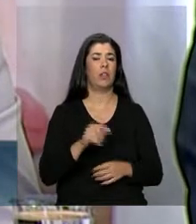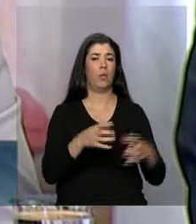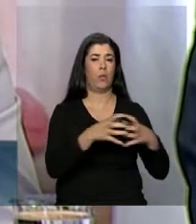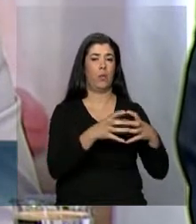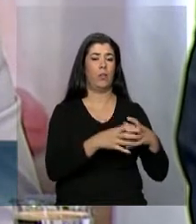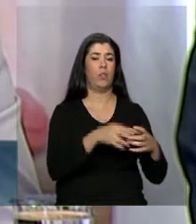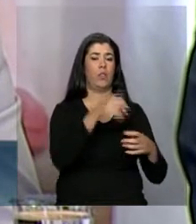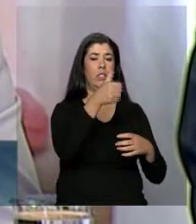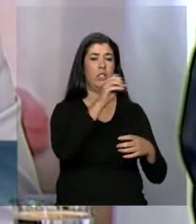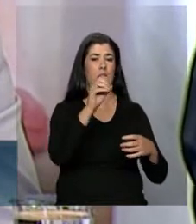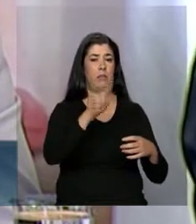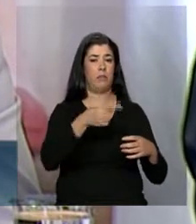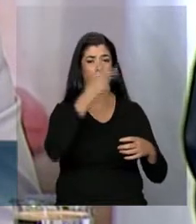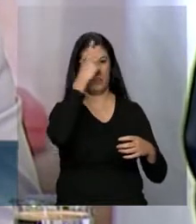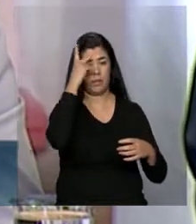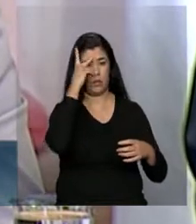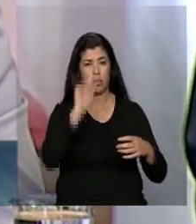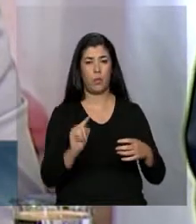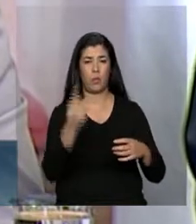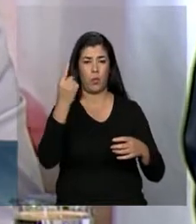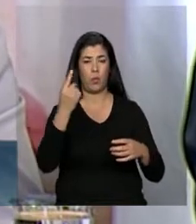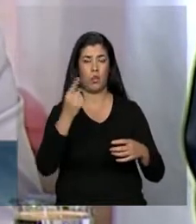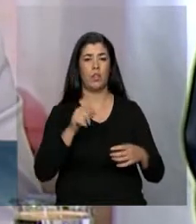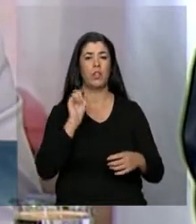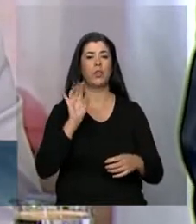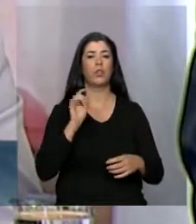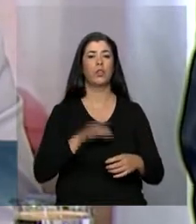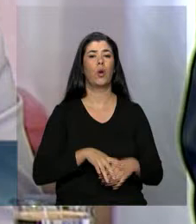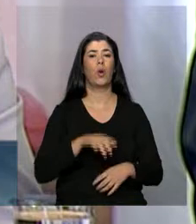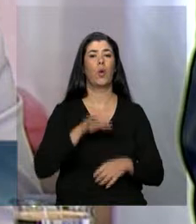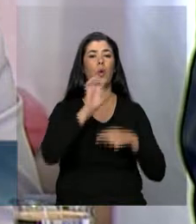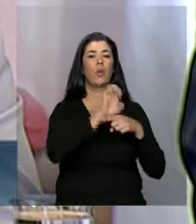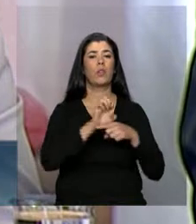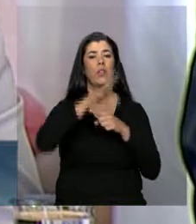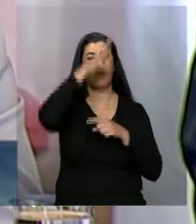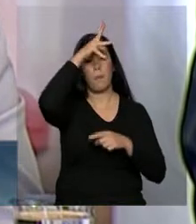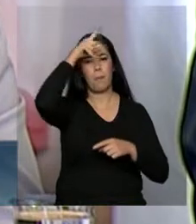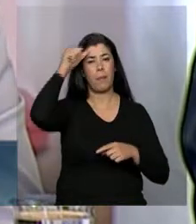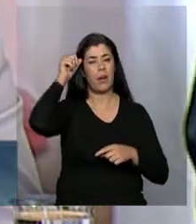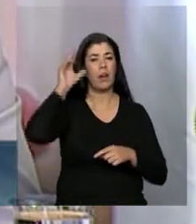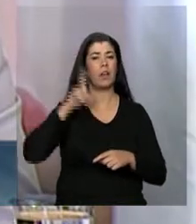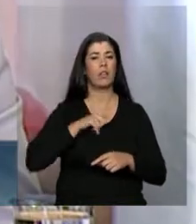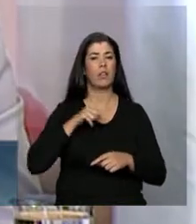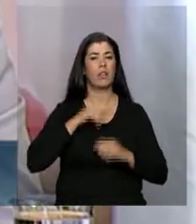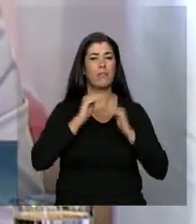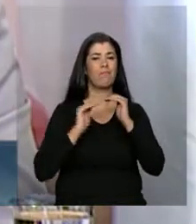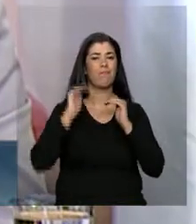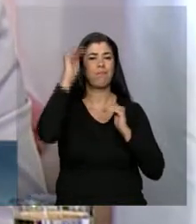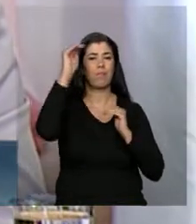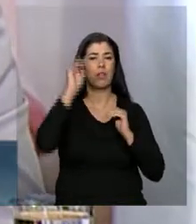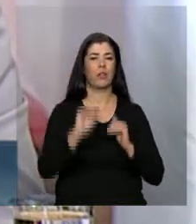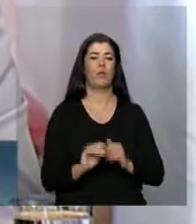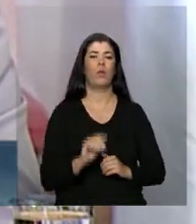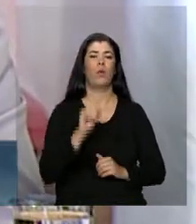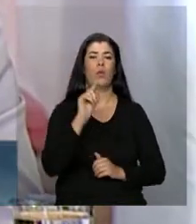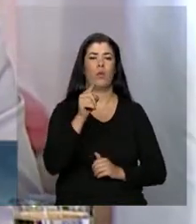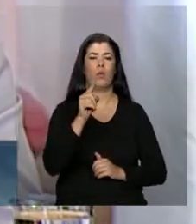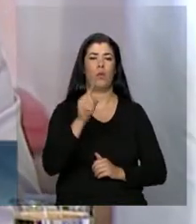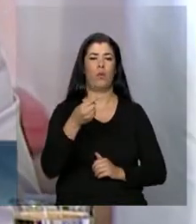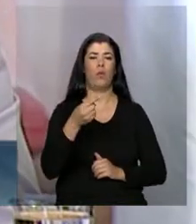mil habitantes, apenas no estado de Mato Grosso, com uma incidência acima de um ponto